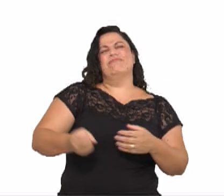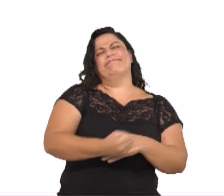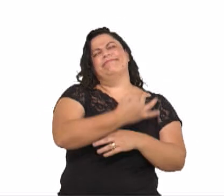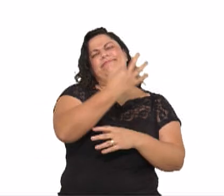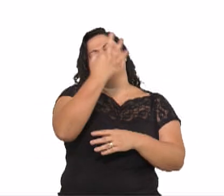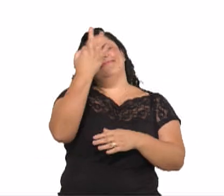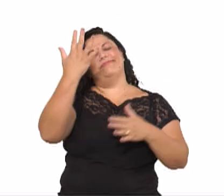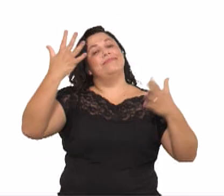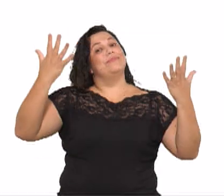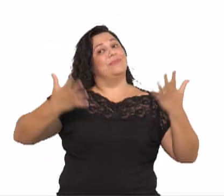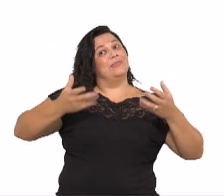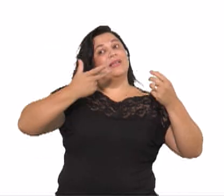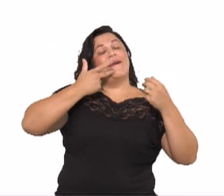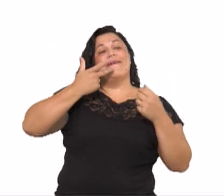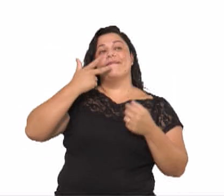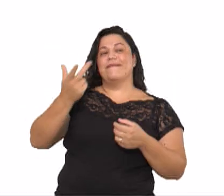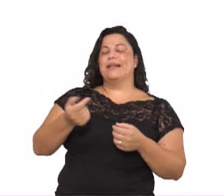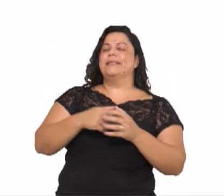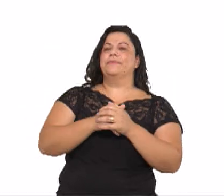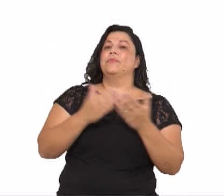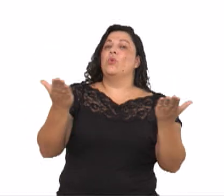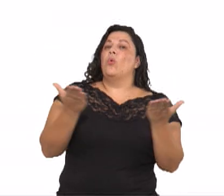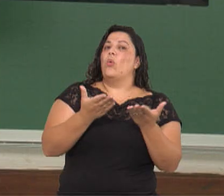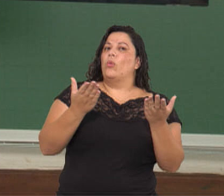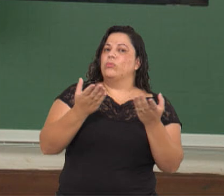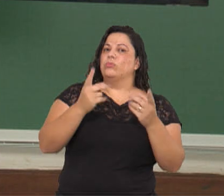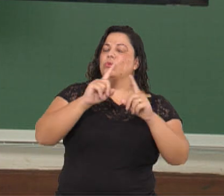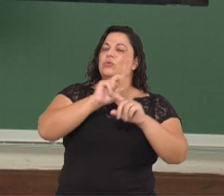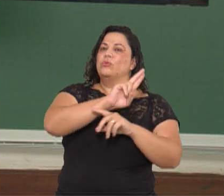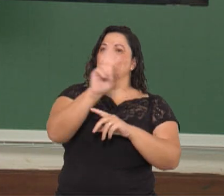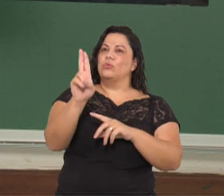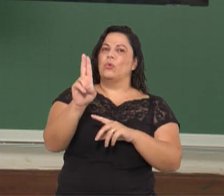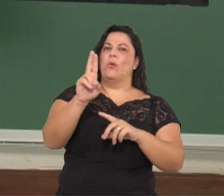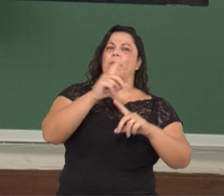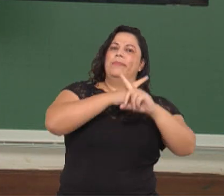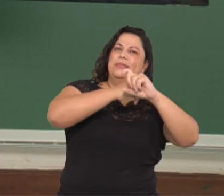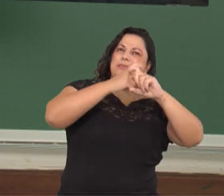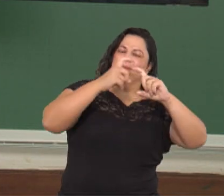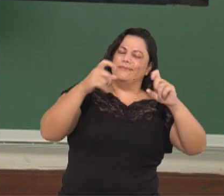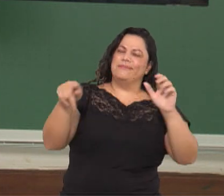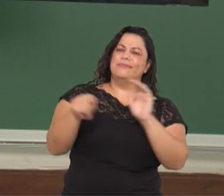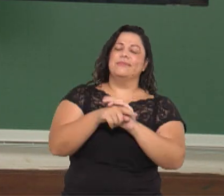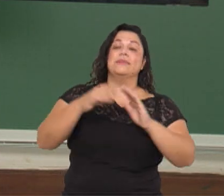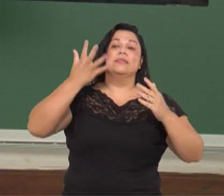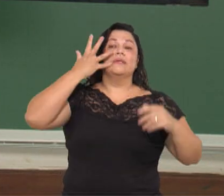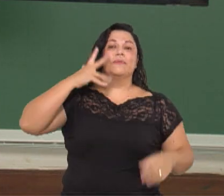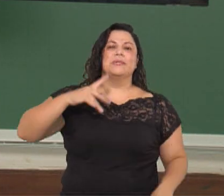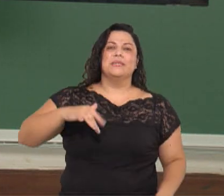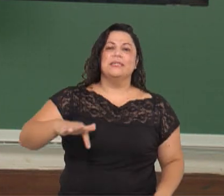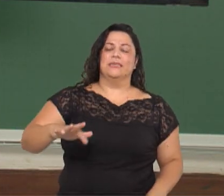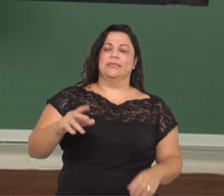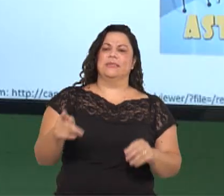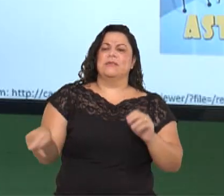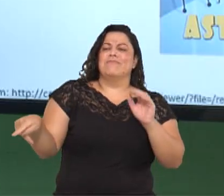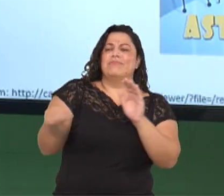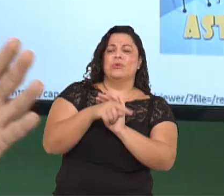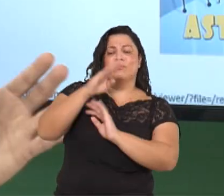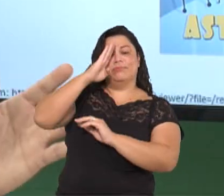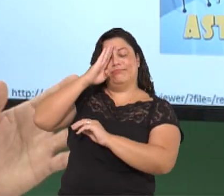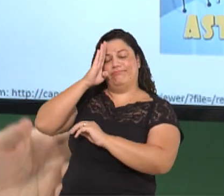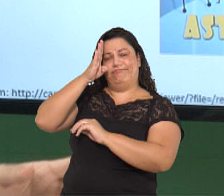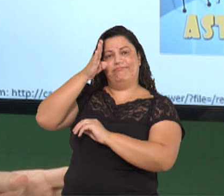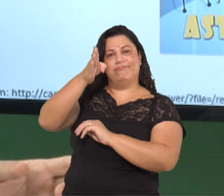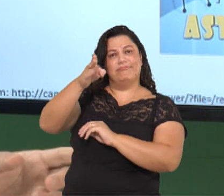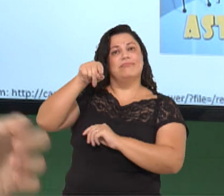uma revista chamada Ciência Hoje das Crianças. E essa revista científica é voltada para você que está estudando no